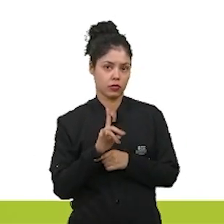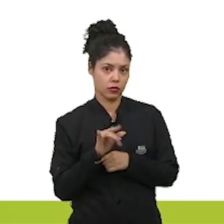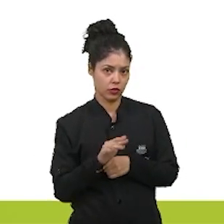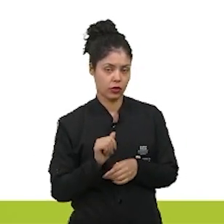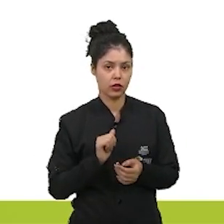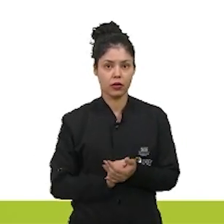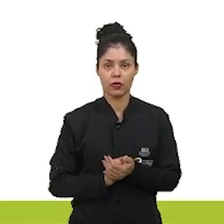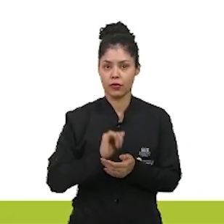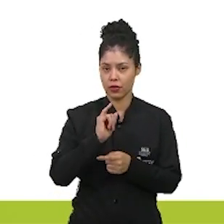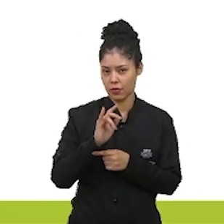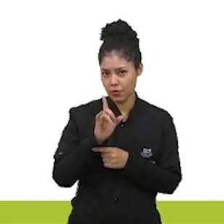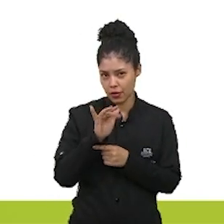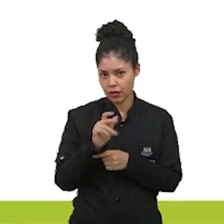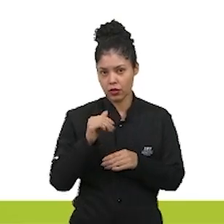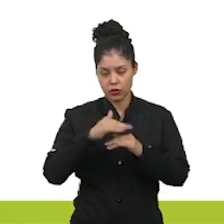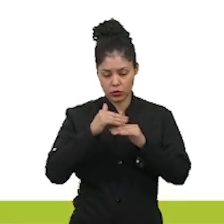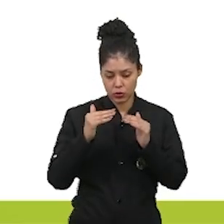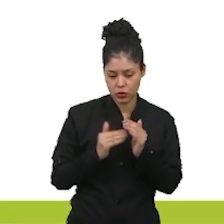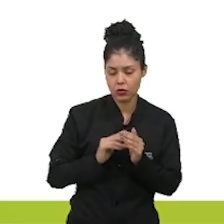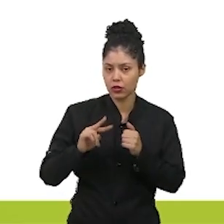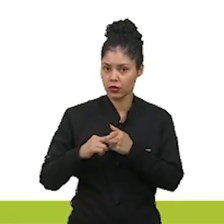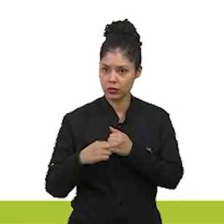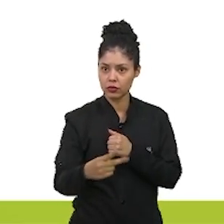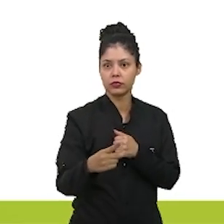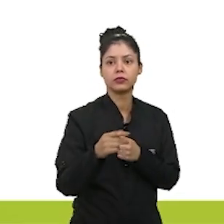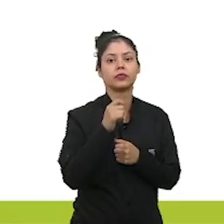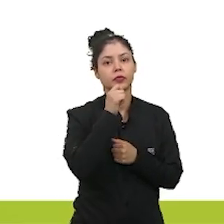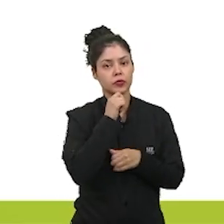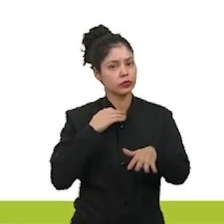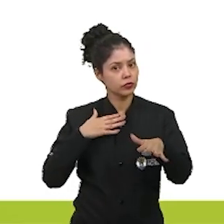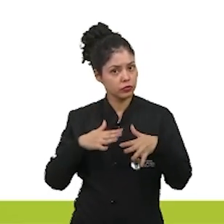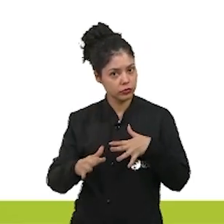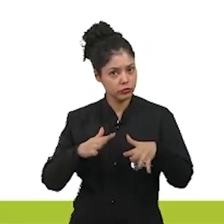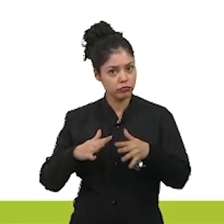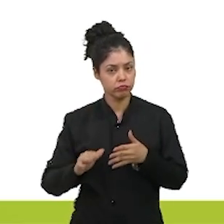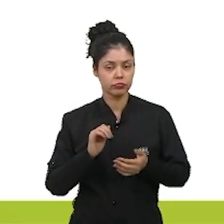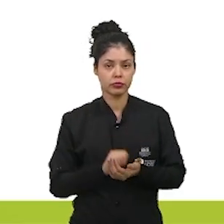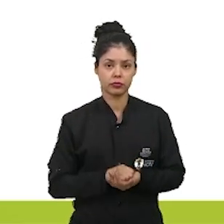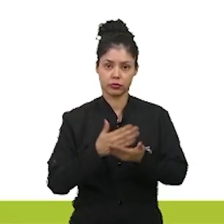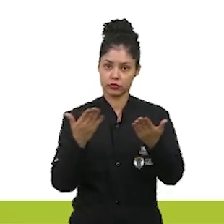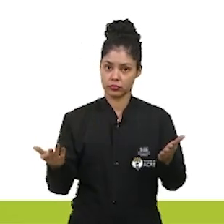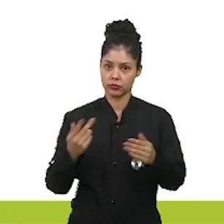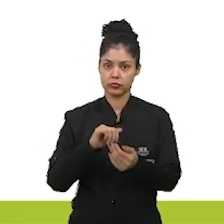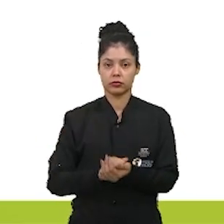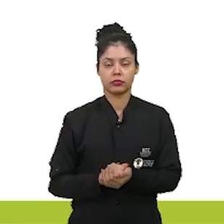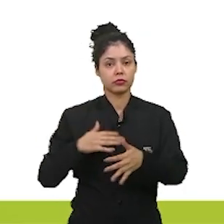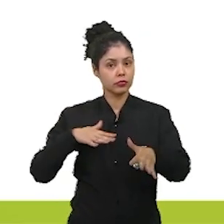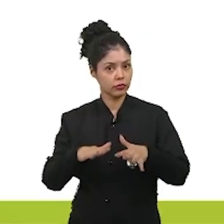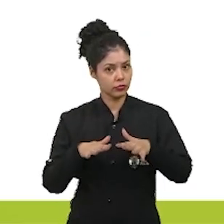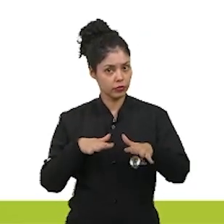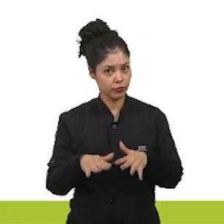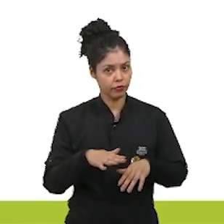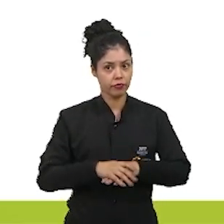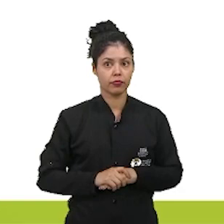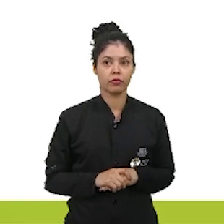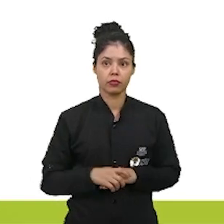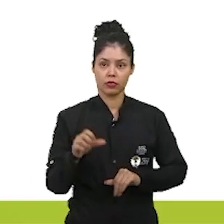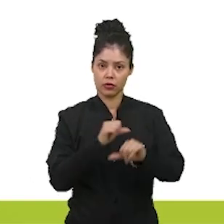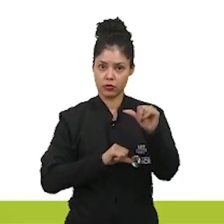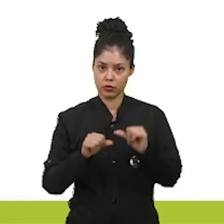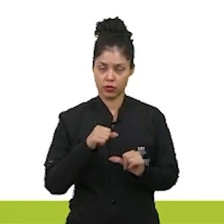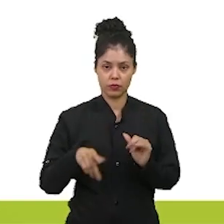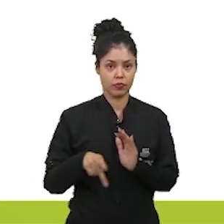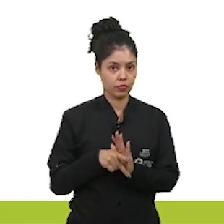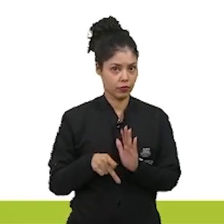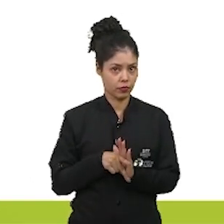o Himalaia, tudo é consequência do movimento aí dessas placas tectônicas, tá? Que modelou esse